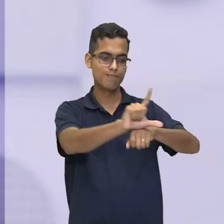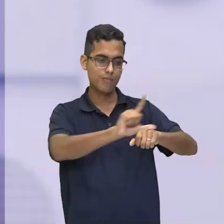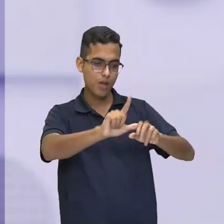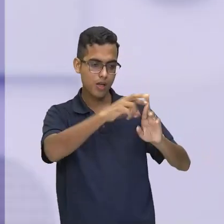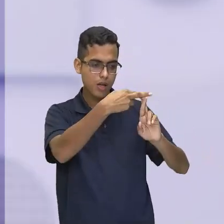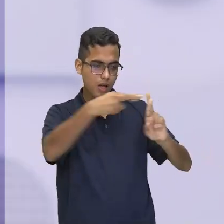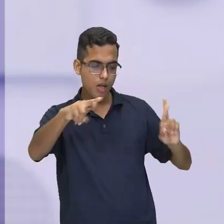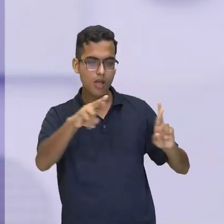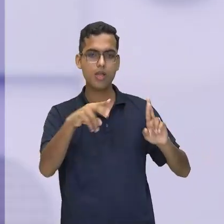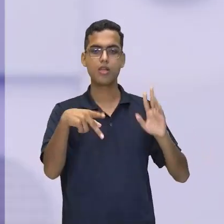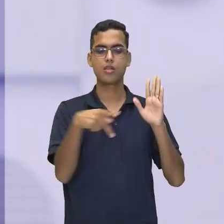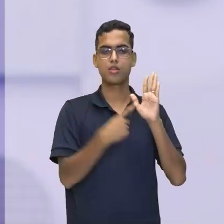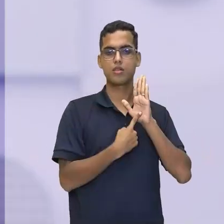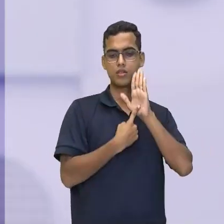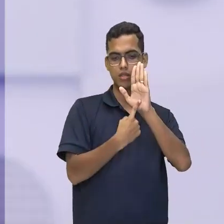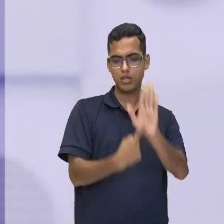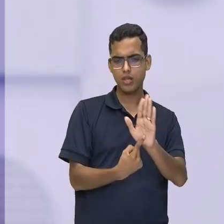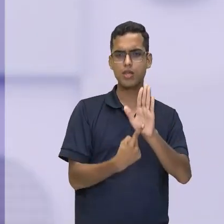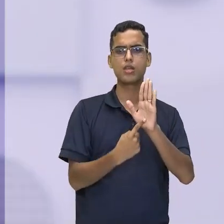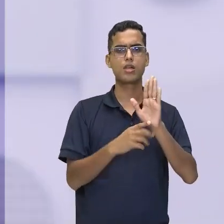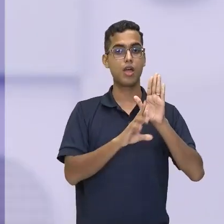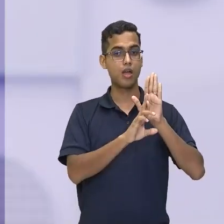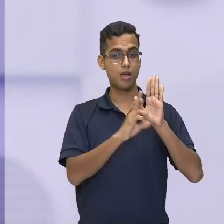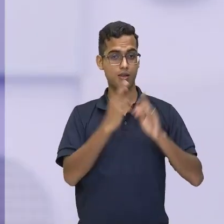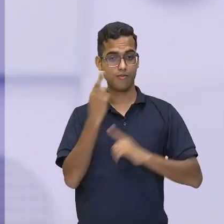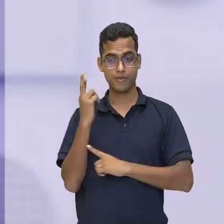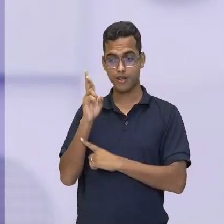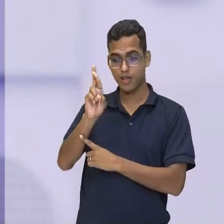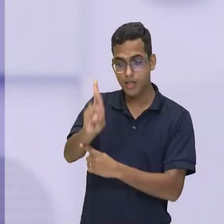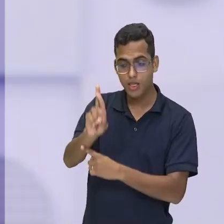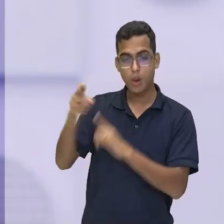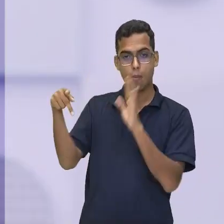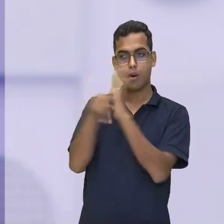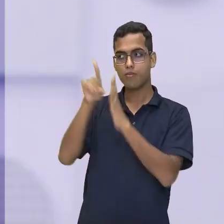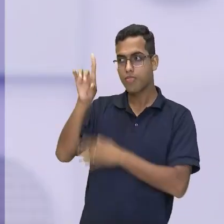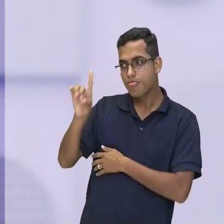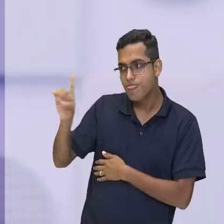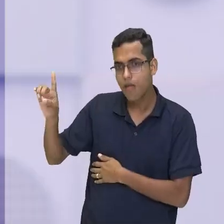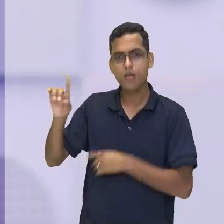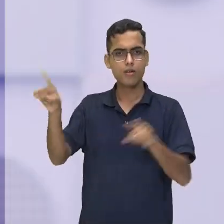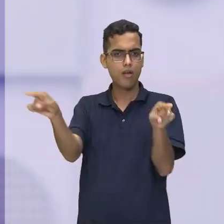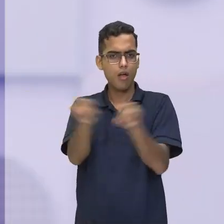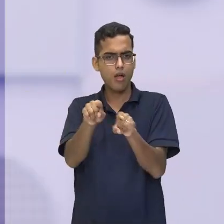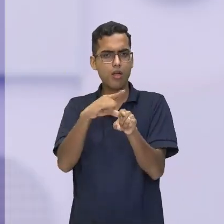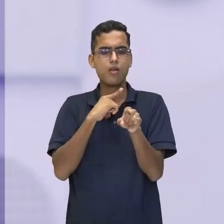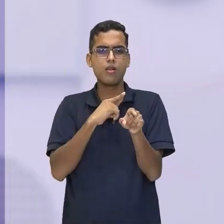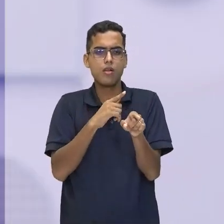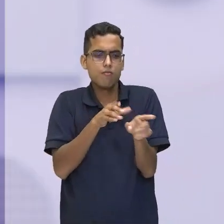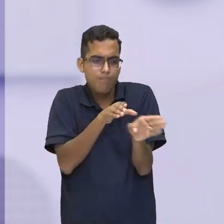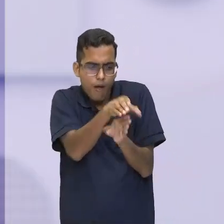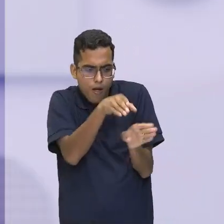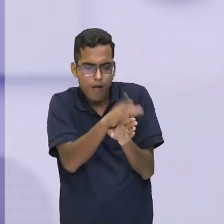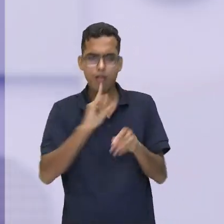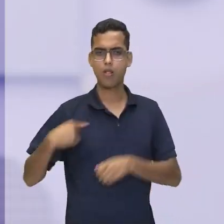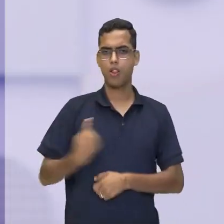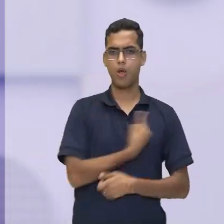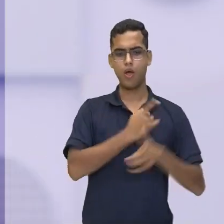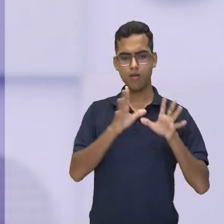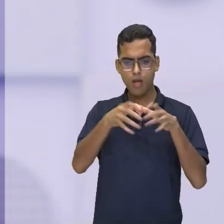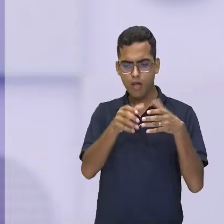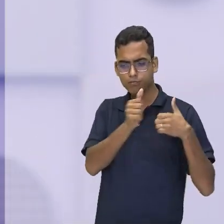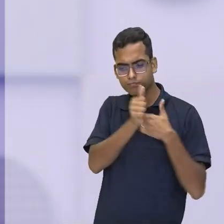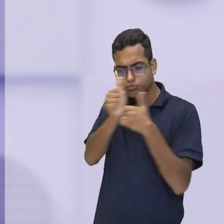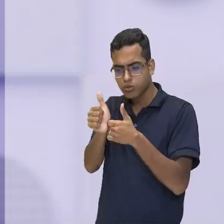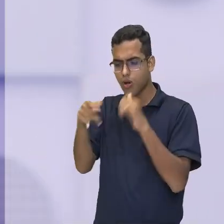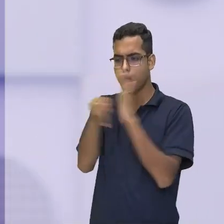nos façam acreditar, nos façam crer, nos façam seguir a Deus ou a